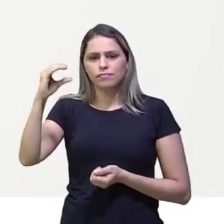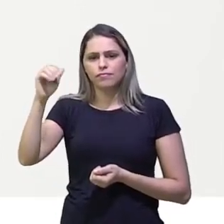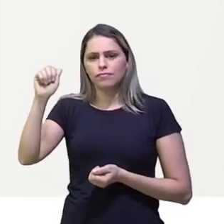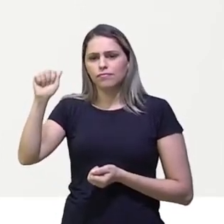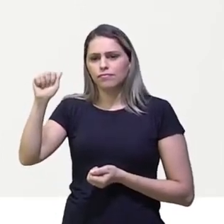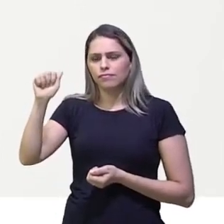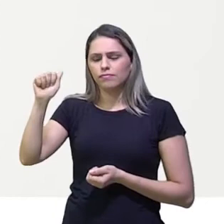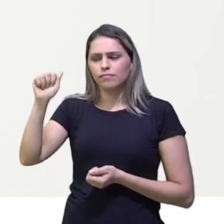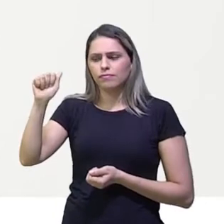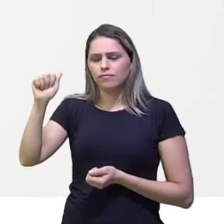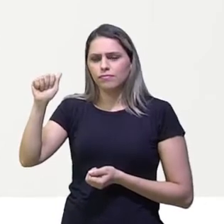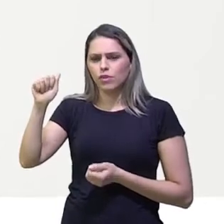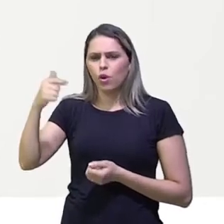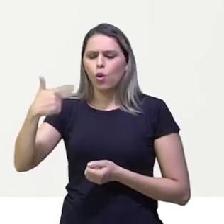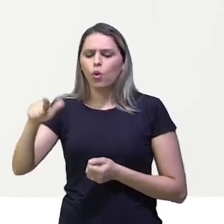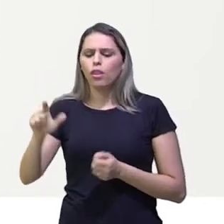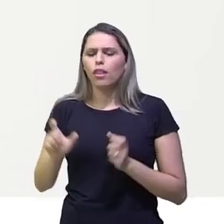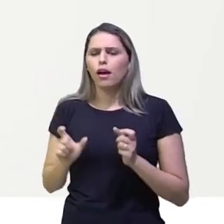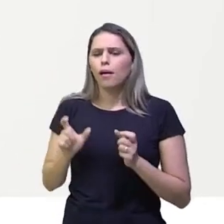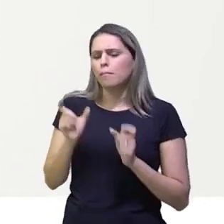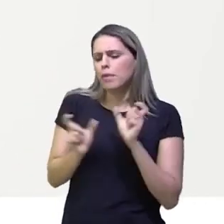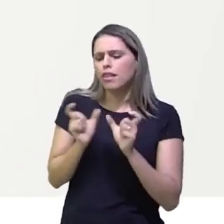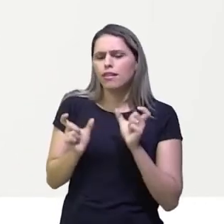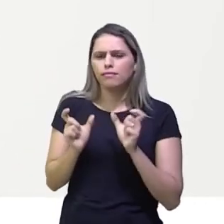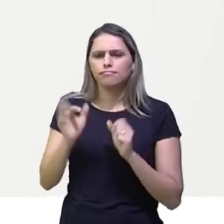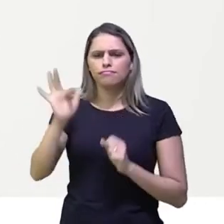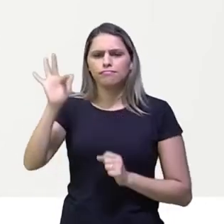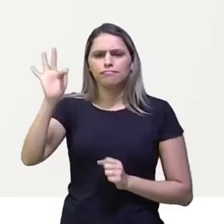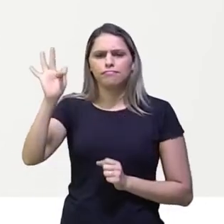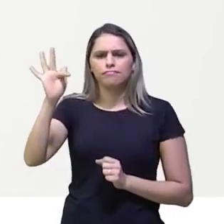escrever foca. Fó, fó.